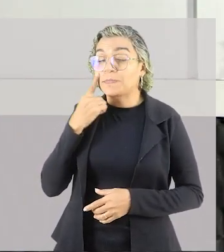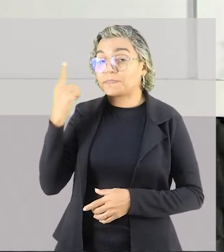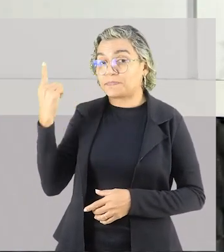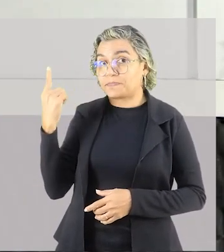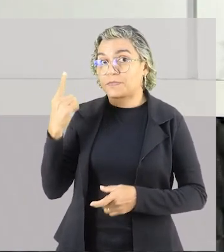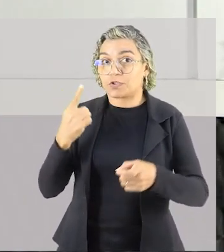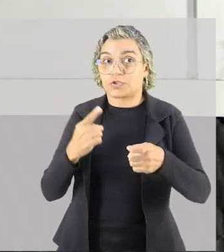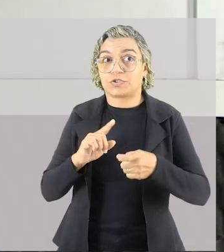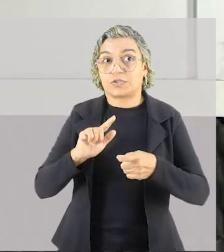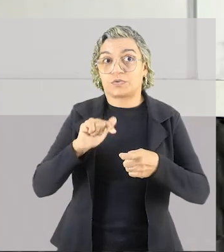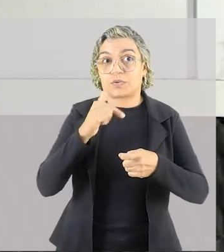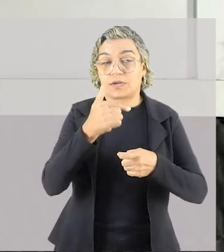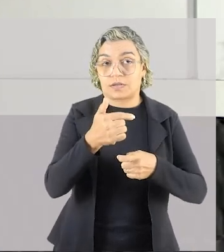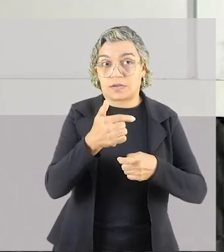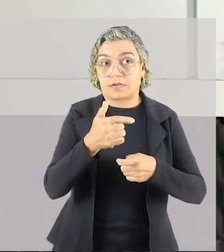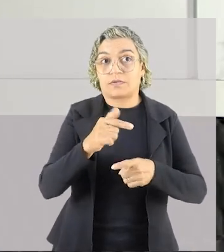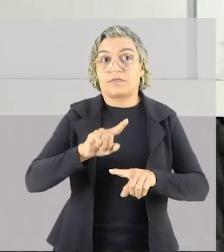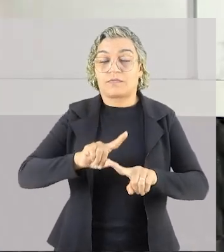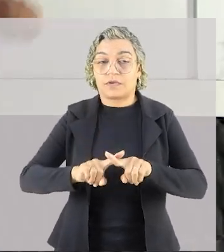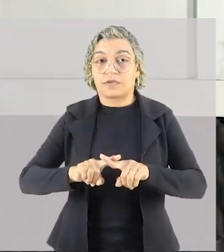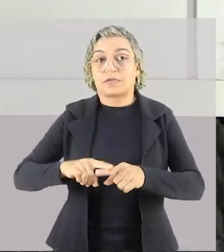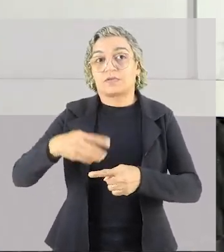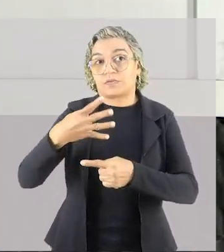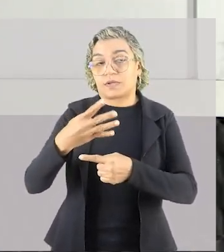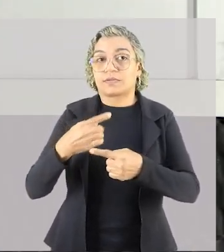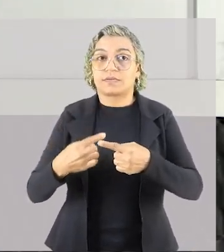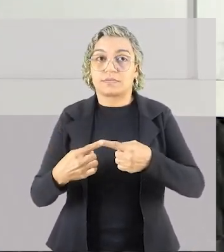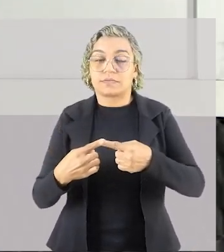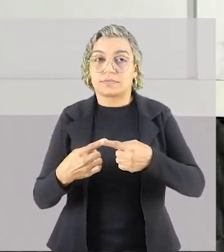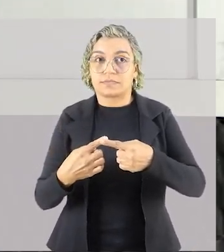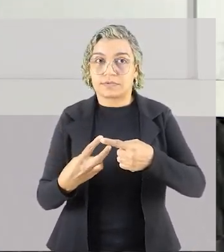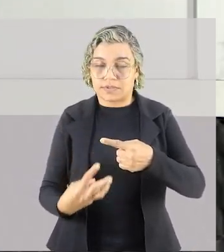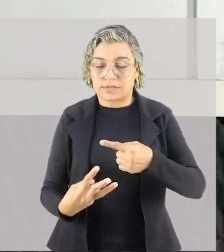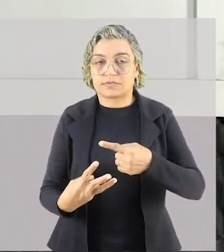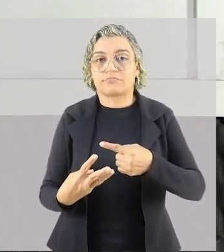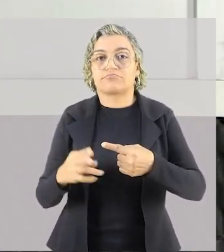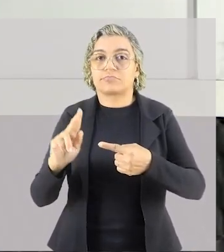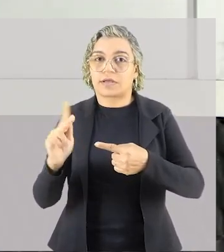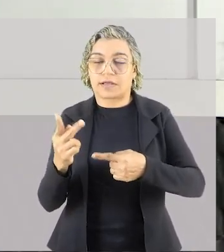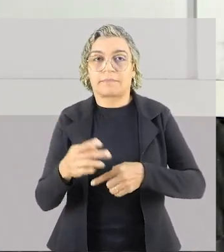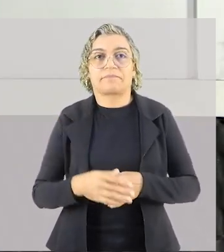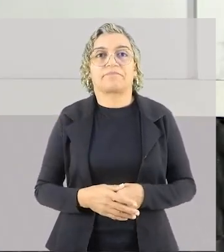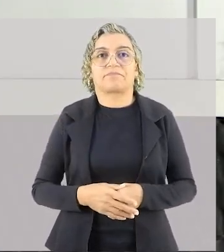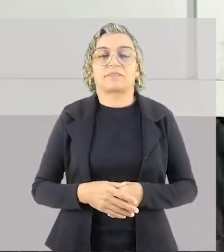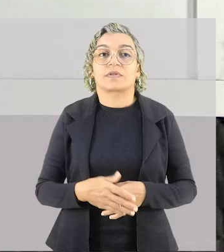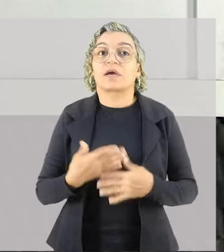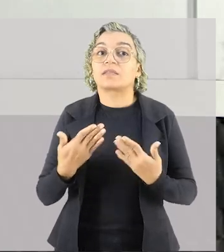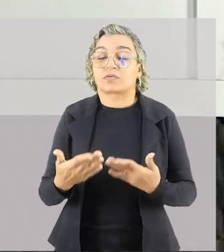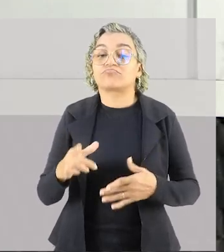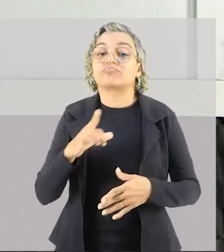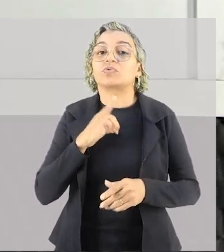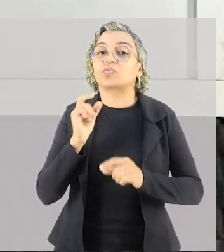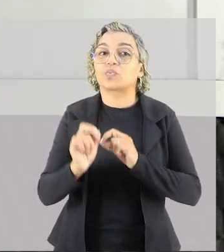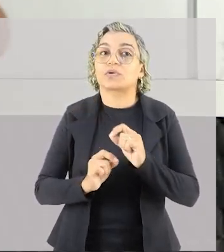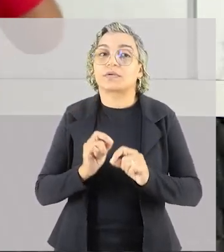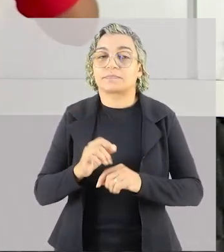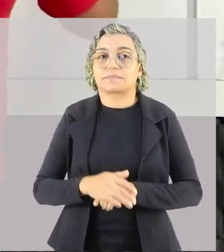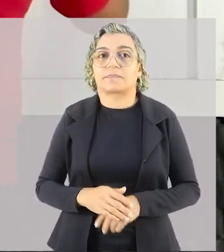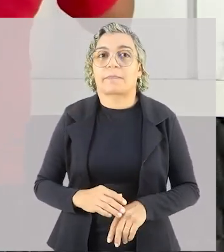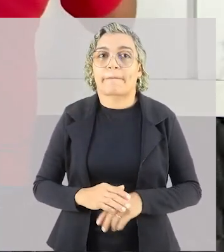Né? Comprimento vezes largura vezes altura. Tá? Da mesma forma, aqui eu tenho